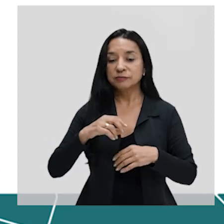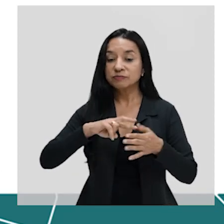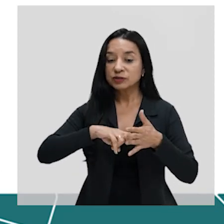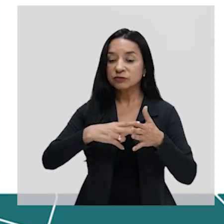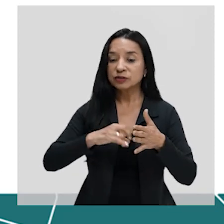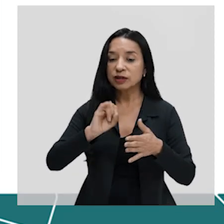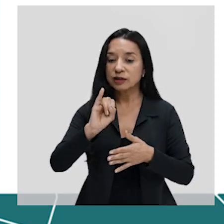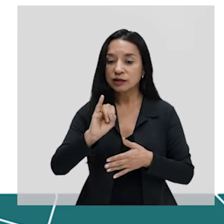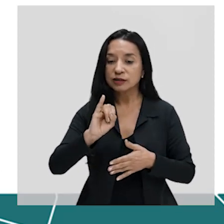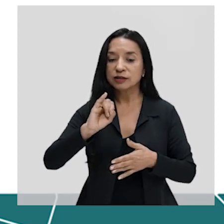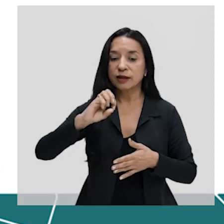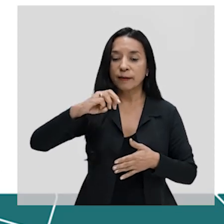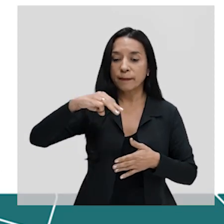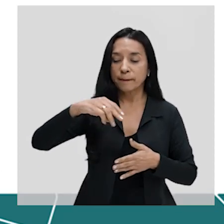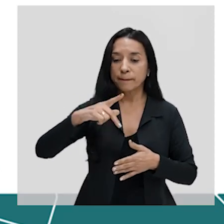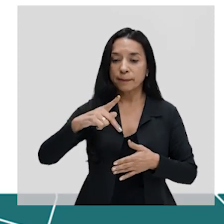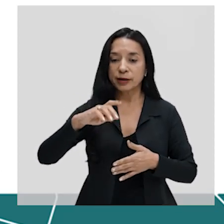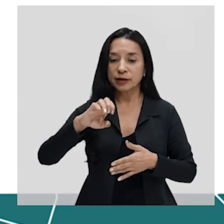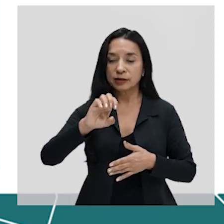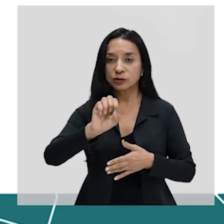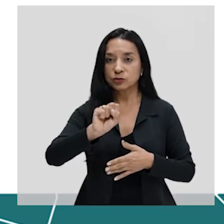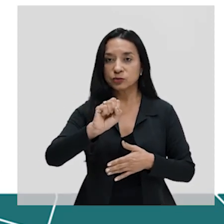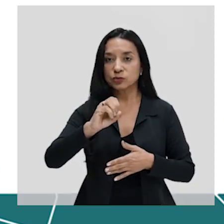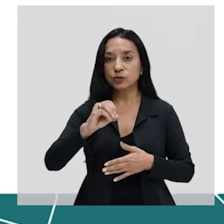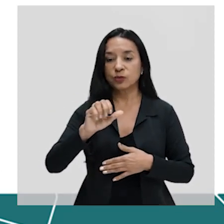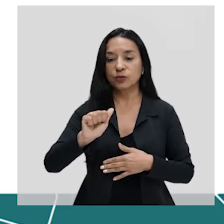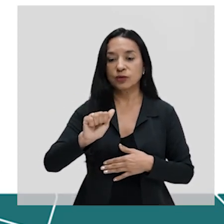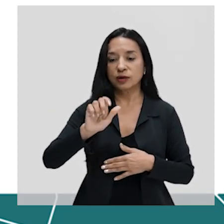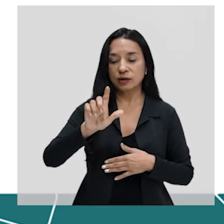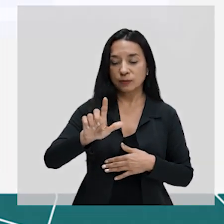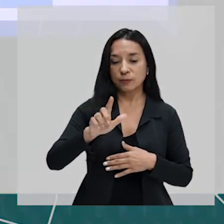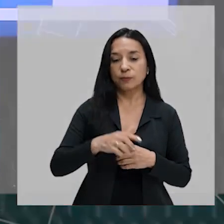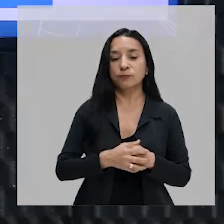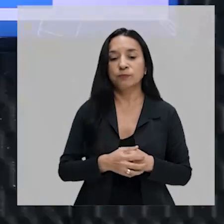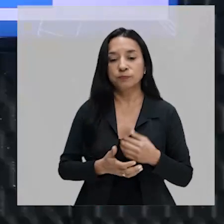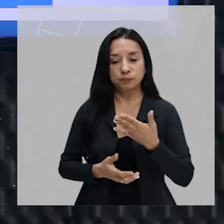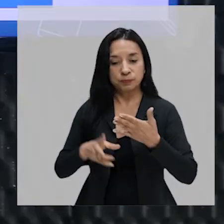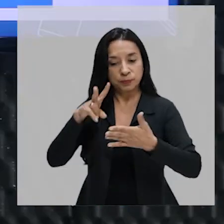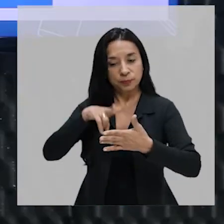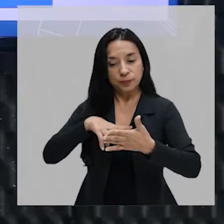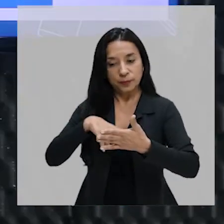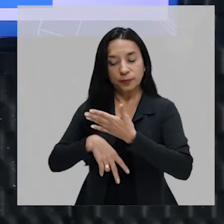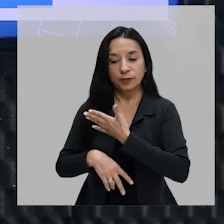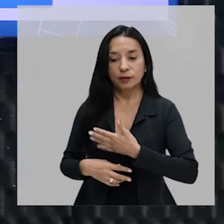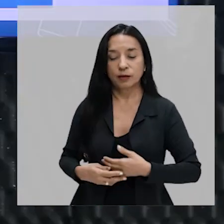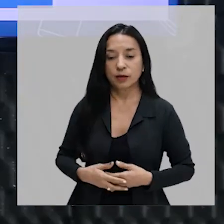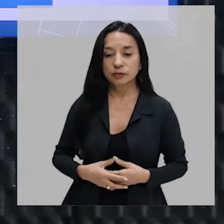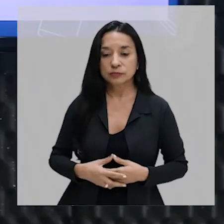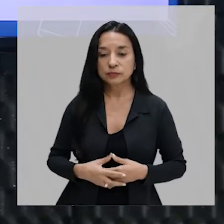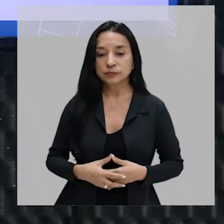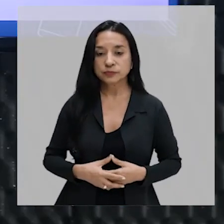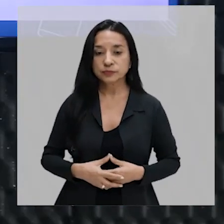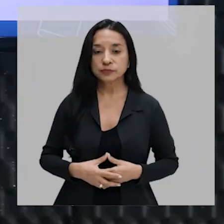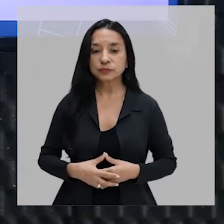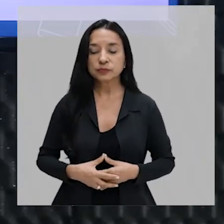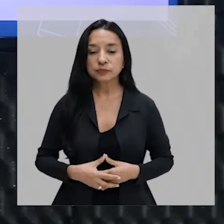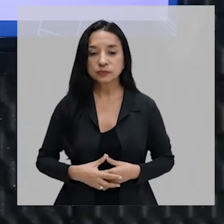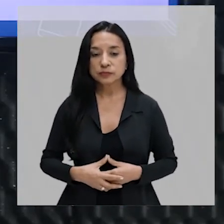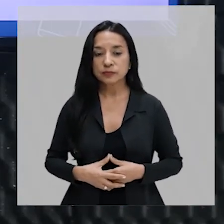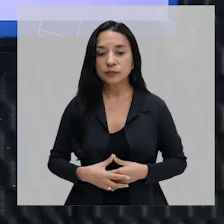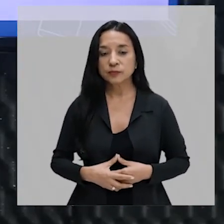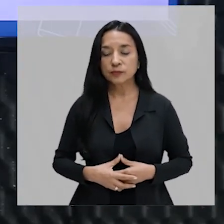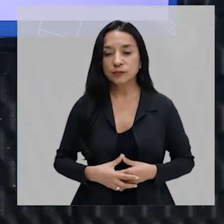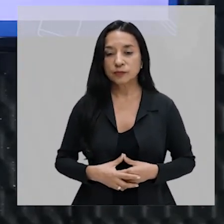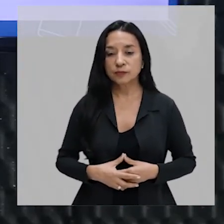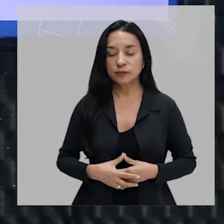esse motivo, ele concorda com o sujeito. O verbo existir pode ficar no plural, vou voltar aqui, na